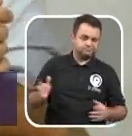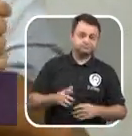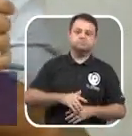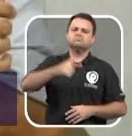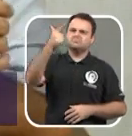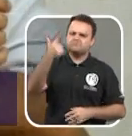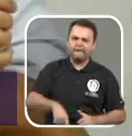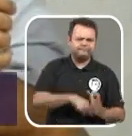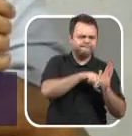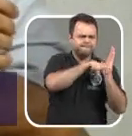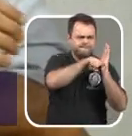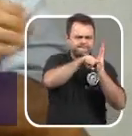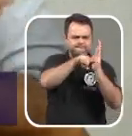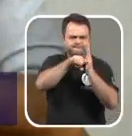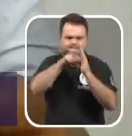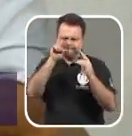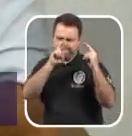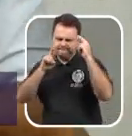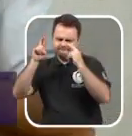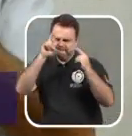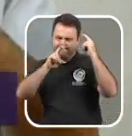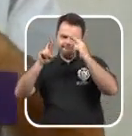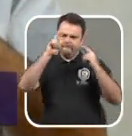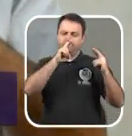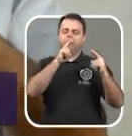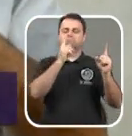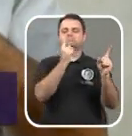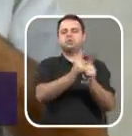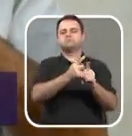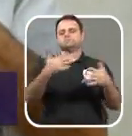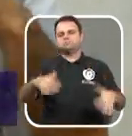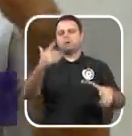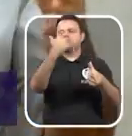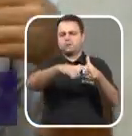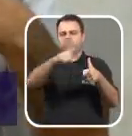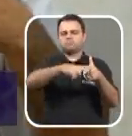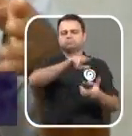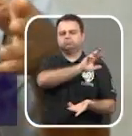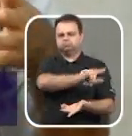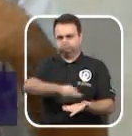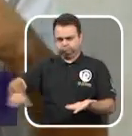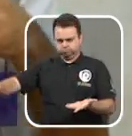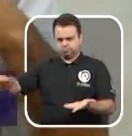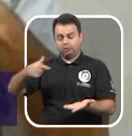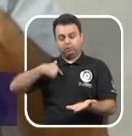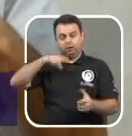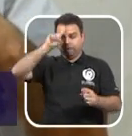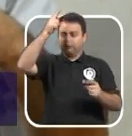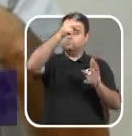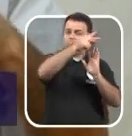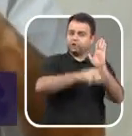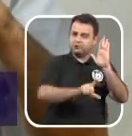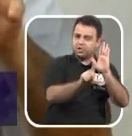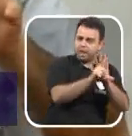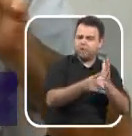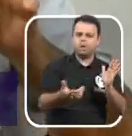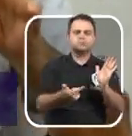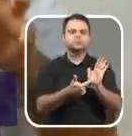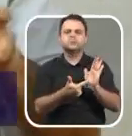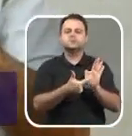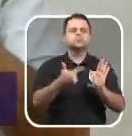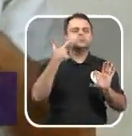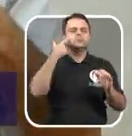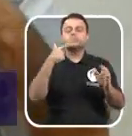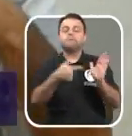de uma CPI. Então, são vários problemas que tem. Eu mesmo estou fazendo alguns projetos de lei sobre ponto, que é para ver se a